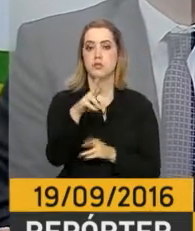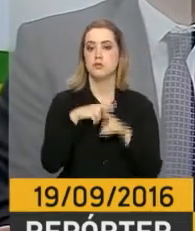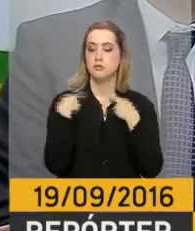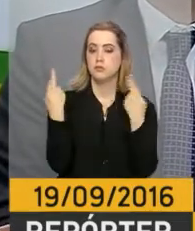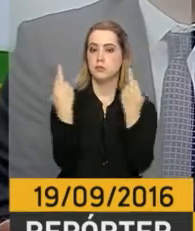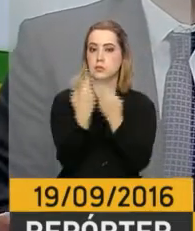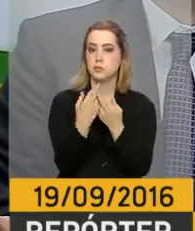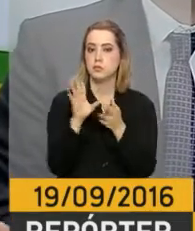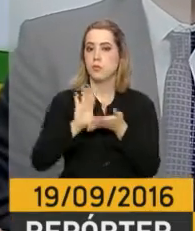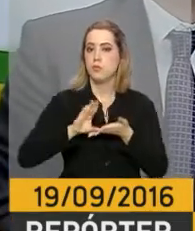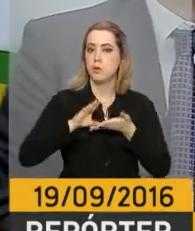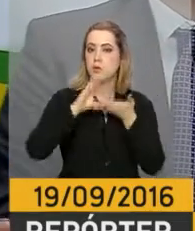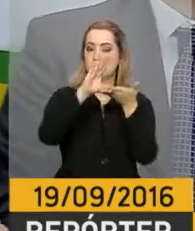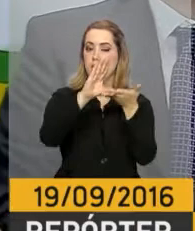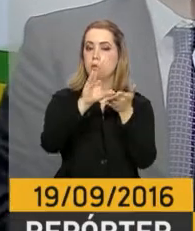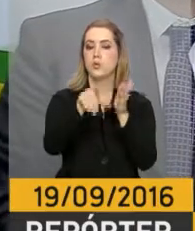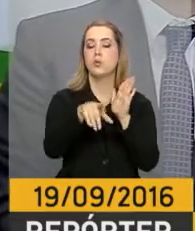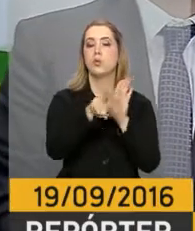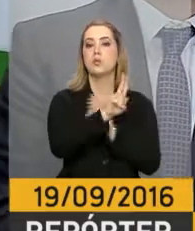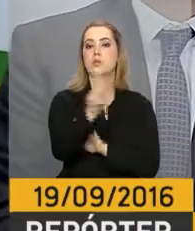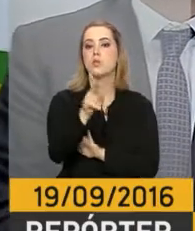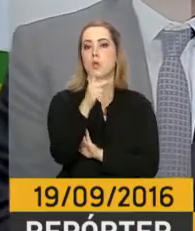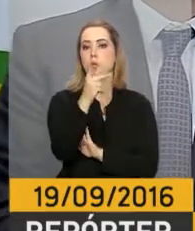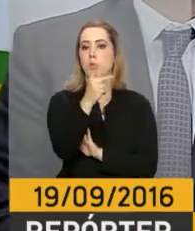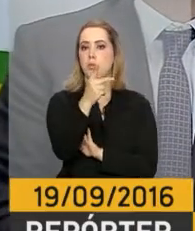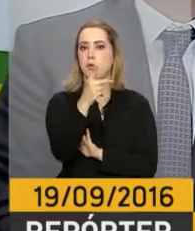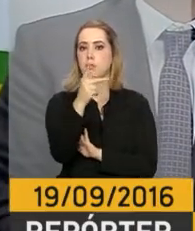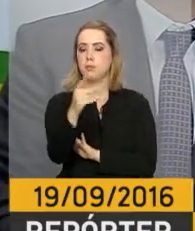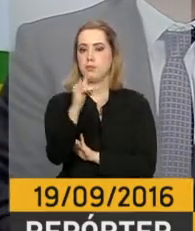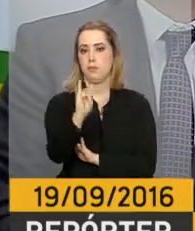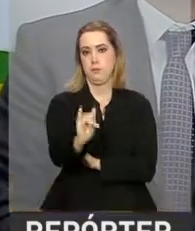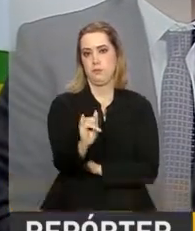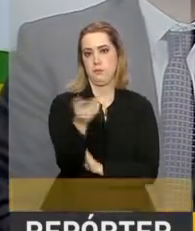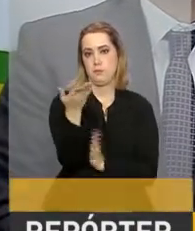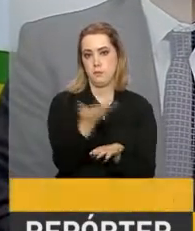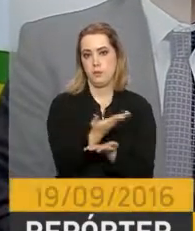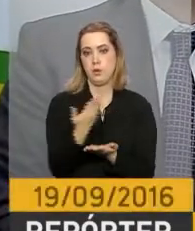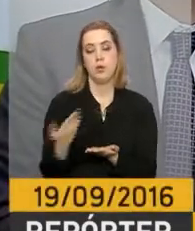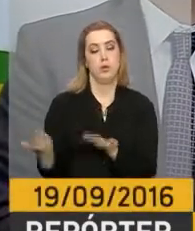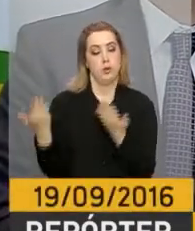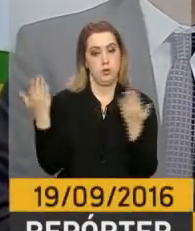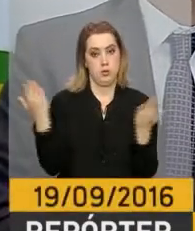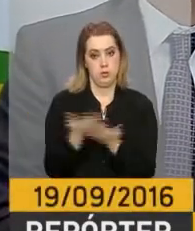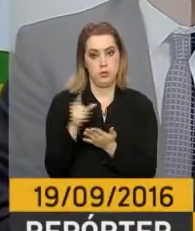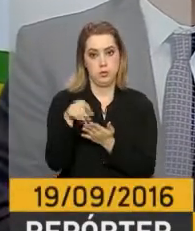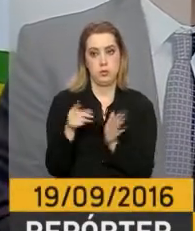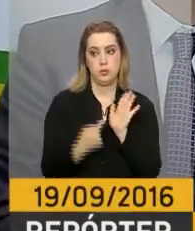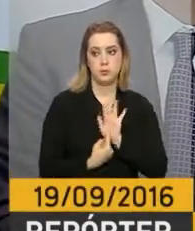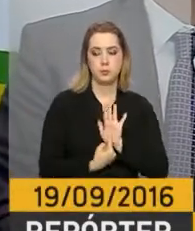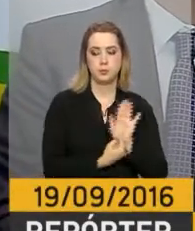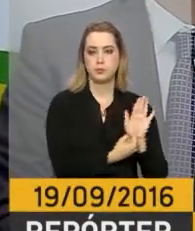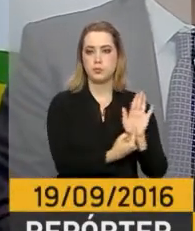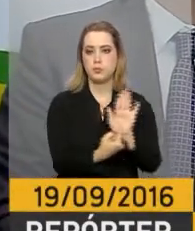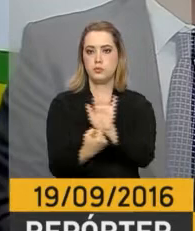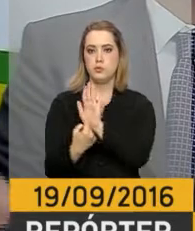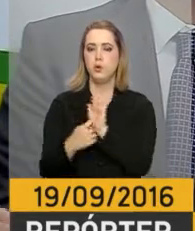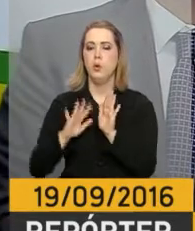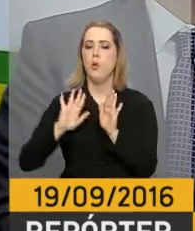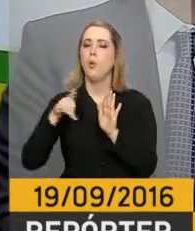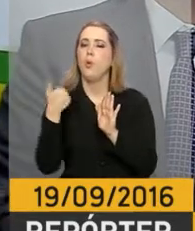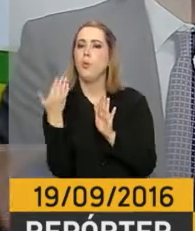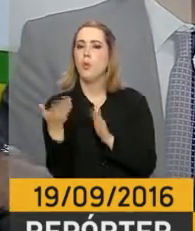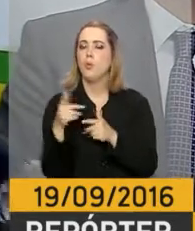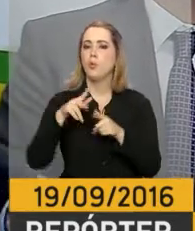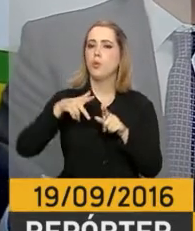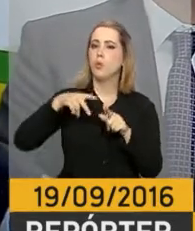do Conselho do PPI, e viemos para mostrar as mudanças de